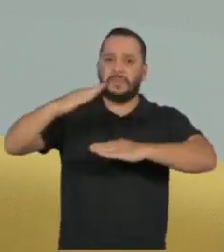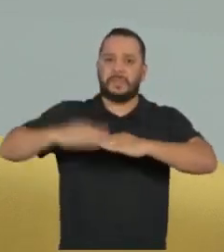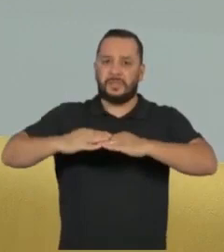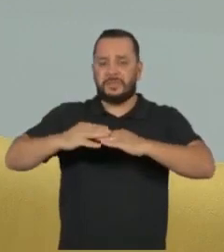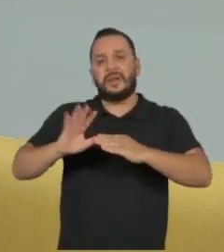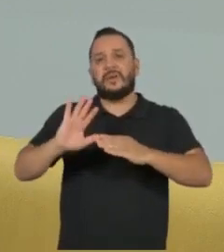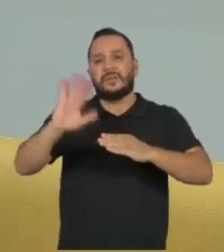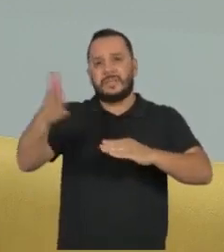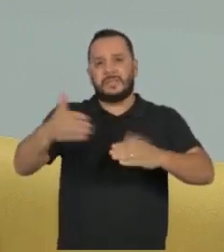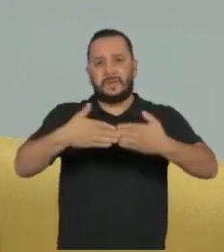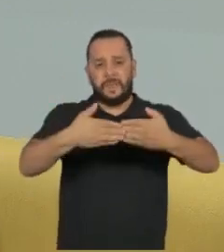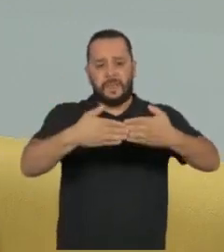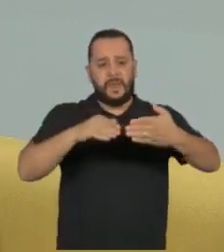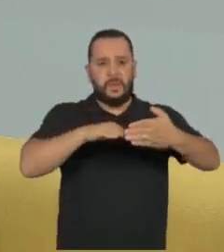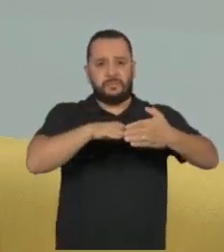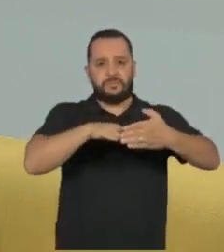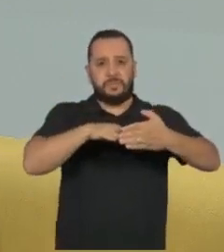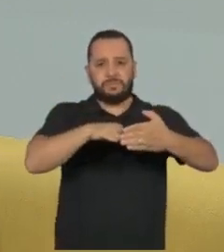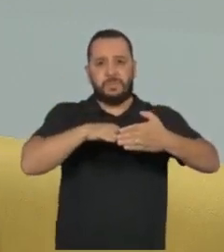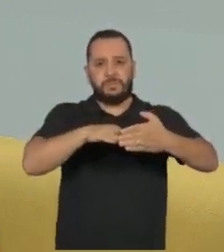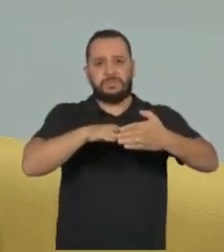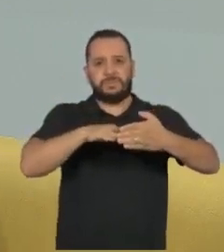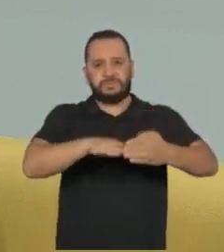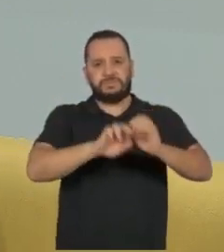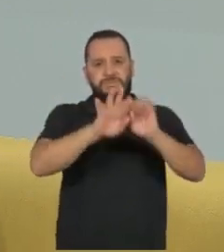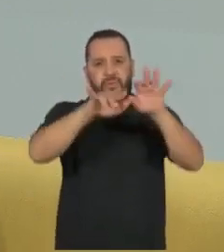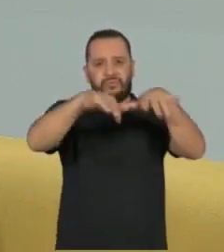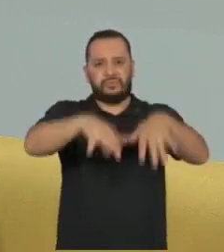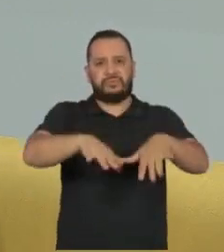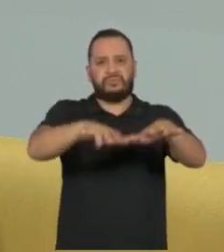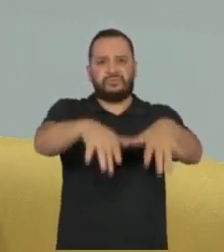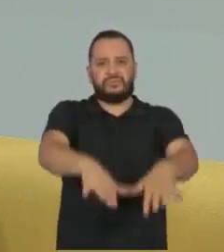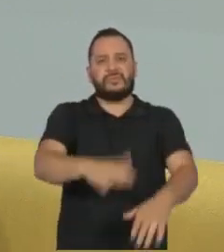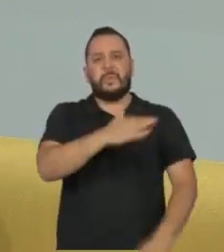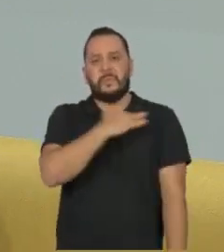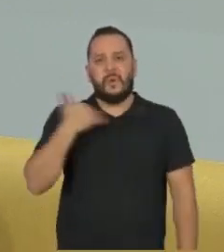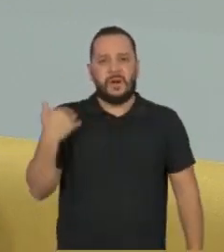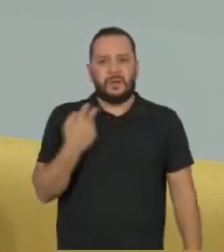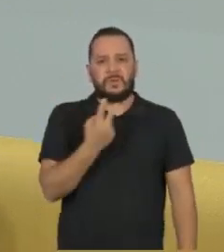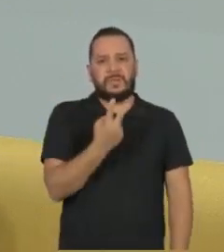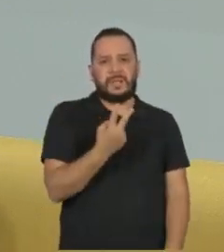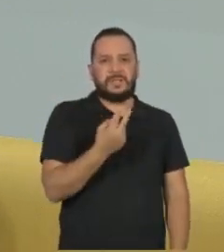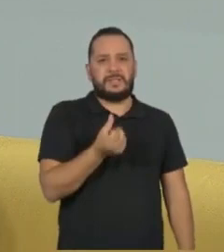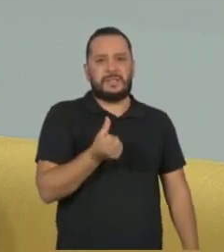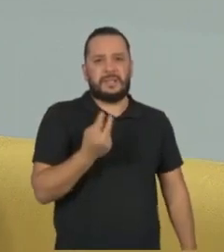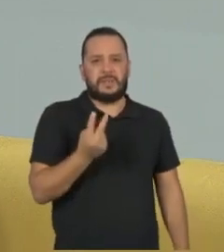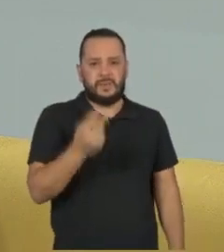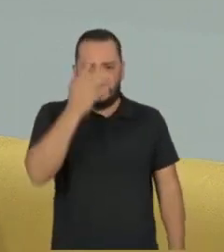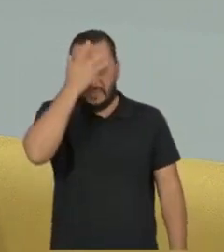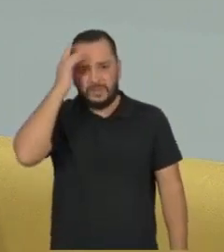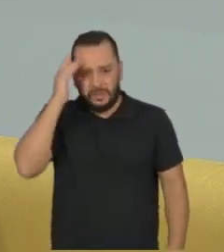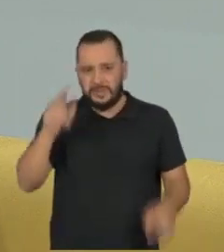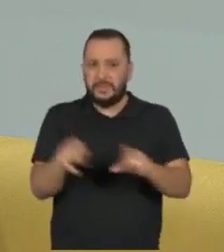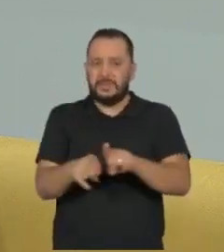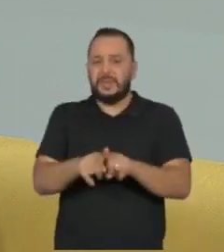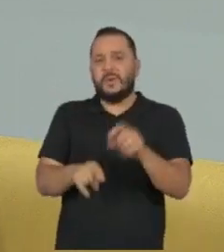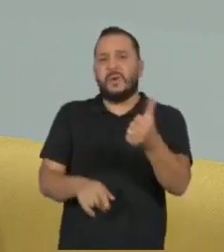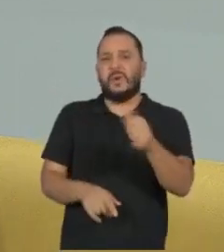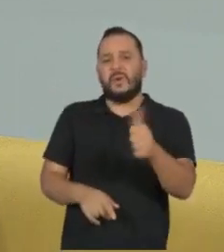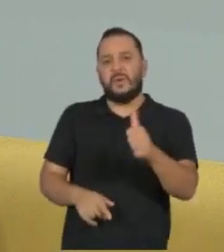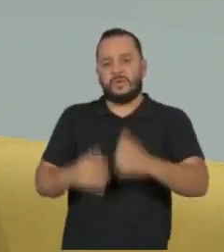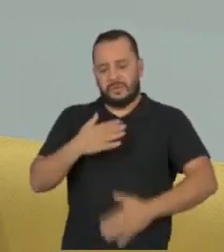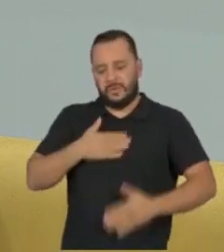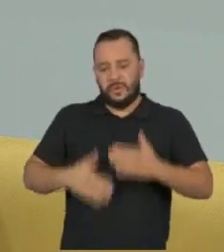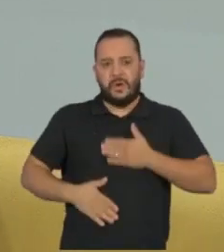do Córrego do Feijão se rompeu. A tragédia matou 272 pessoas e 11 corpos ainda não